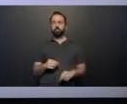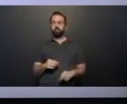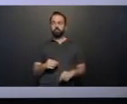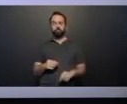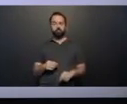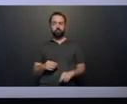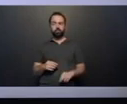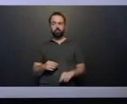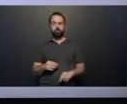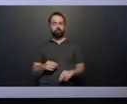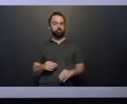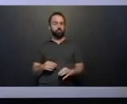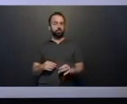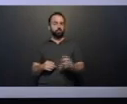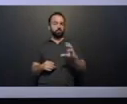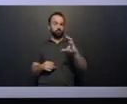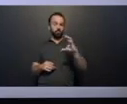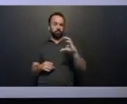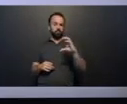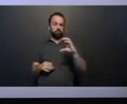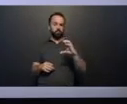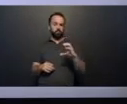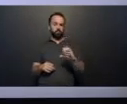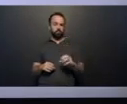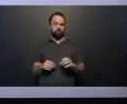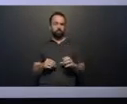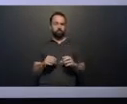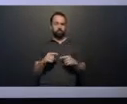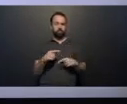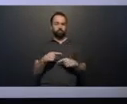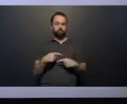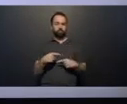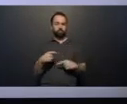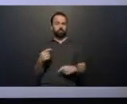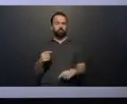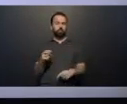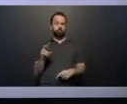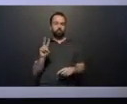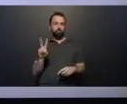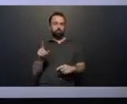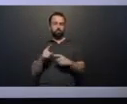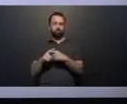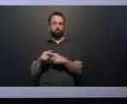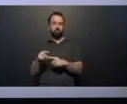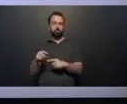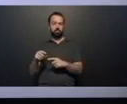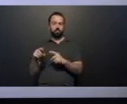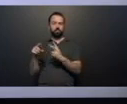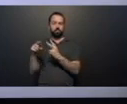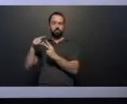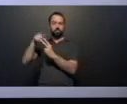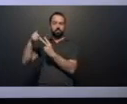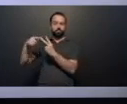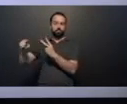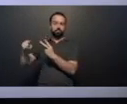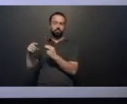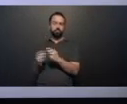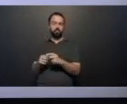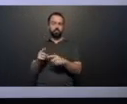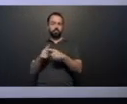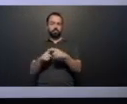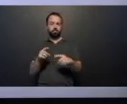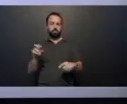O que seria o comprimento da circunferência? É 2 vezes o π vezes o raio. O π, geralmente,